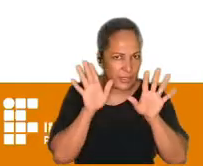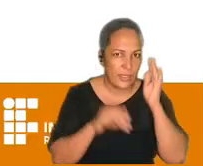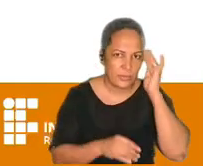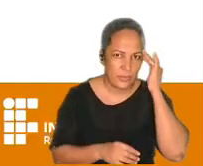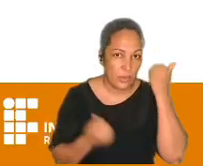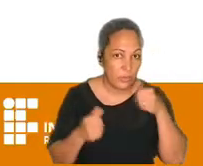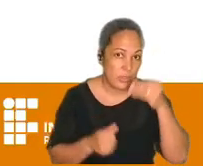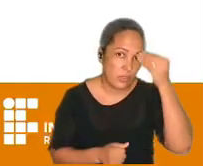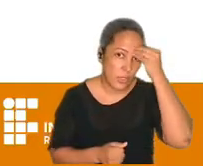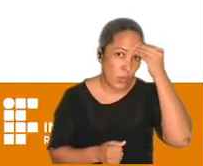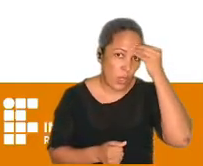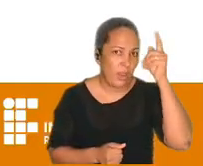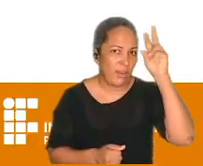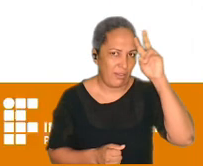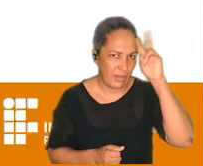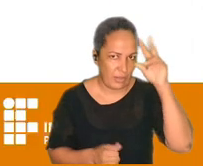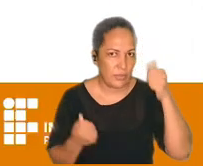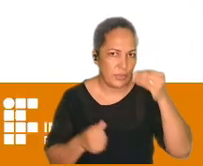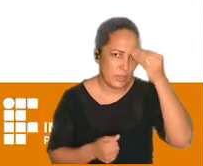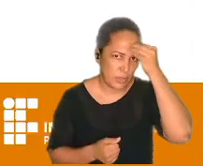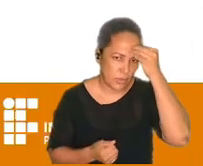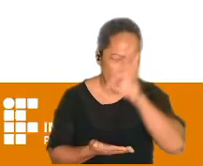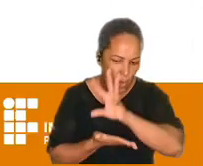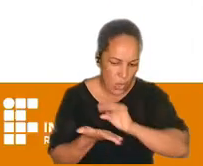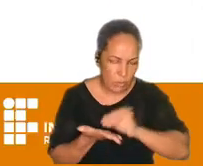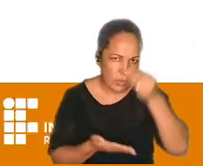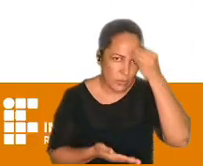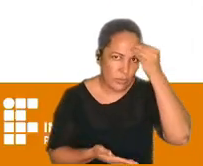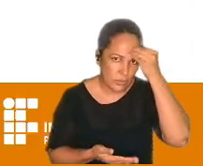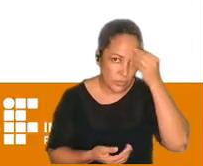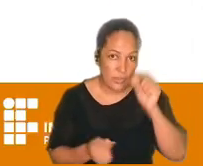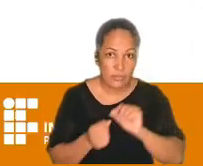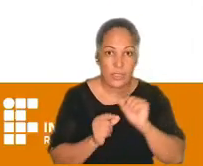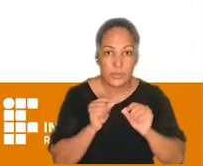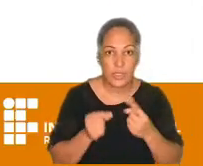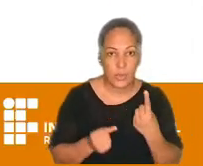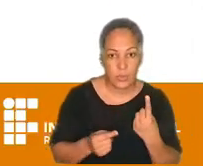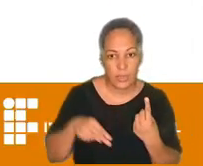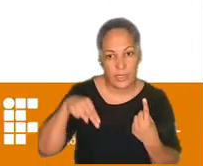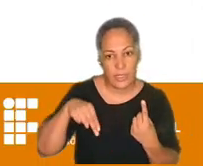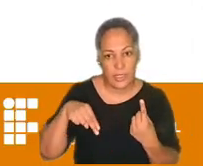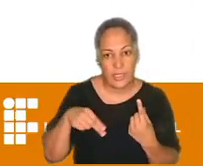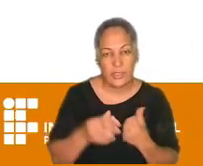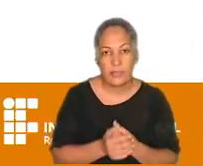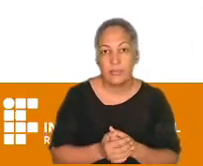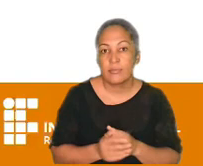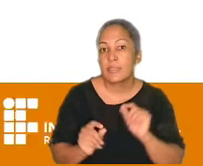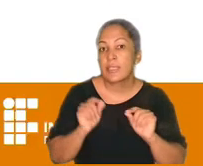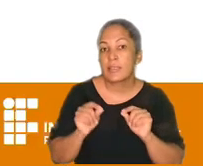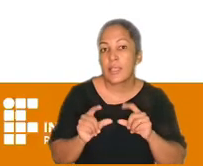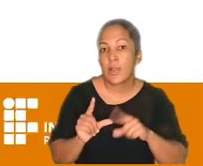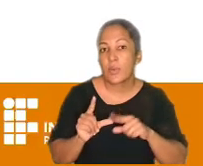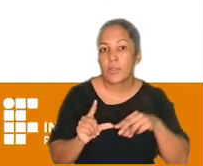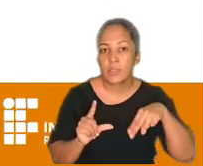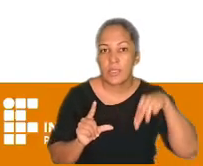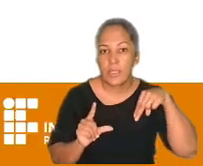Está claro isso? Tem que decorar. Então, lembre disso, pessoal. Anotem. Então, o que nós fazemos? 1 para N, o que eu faço? Quem está com